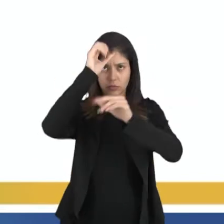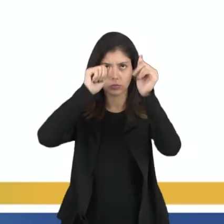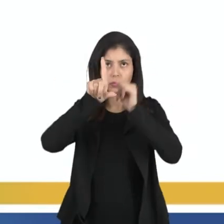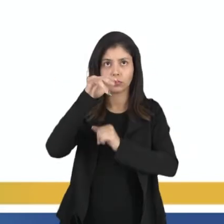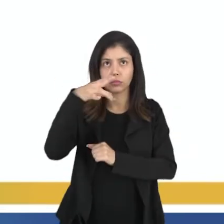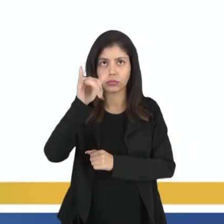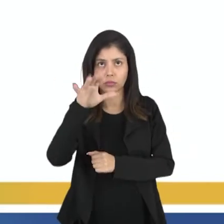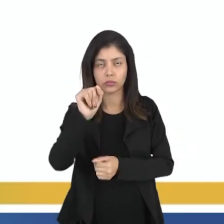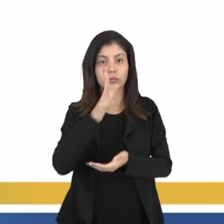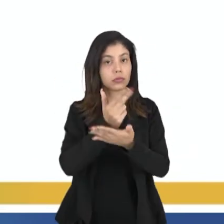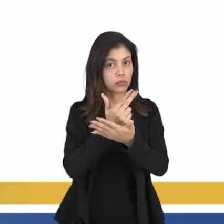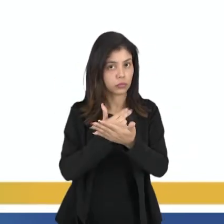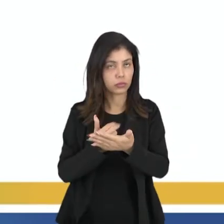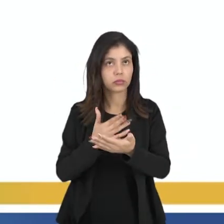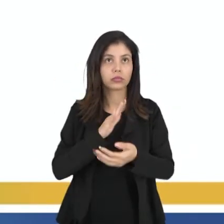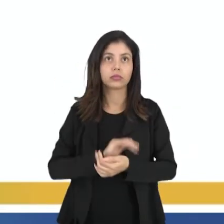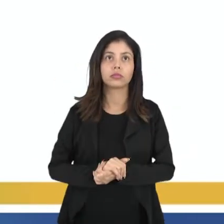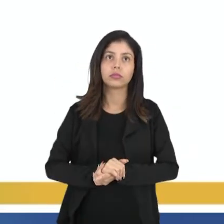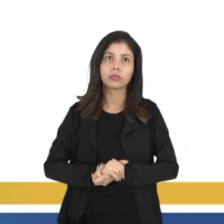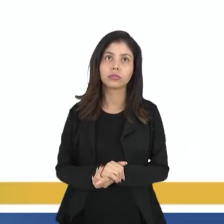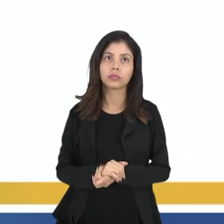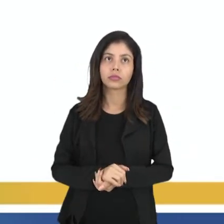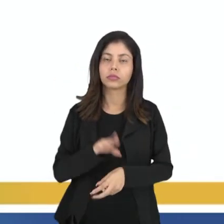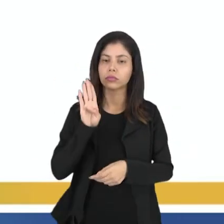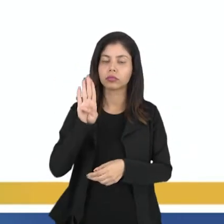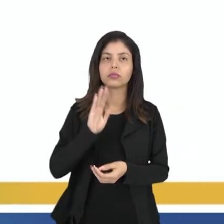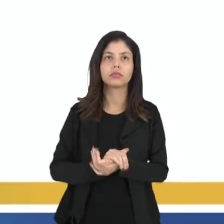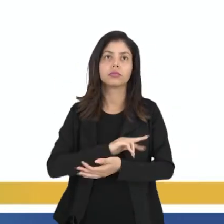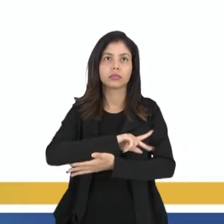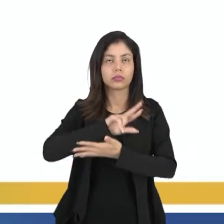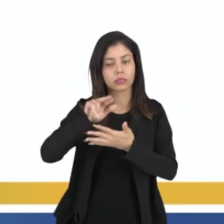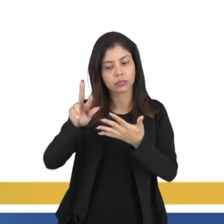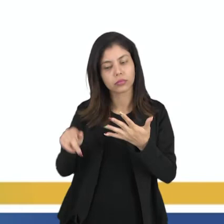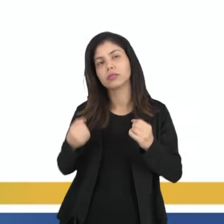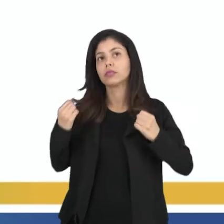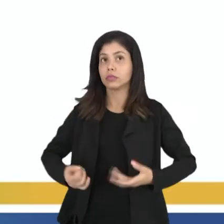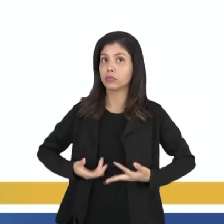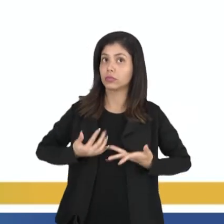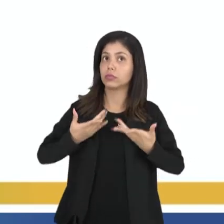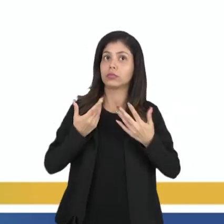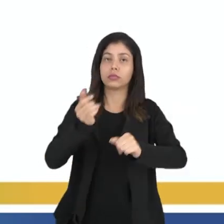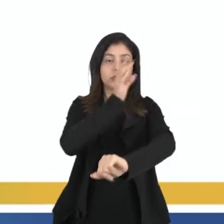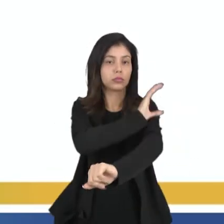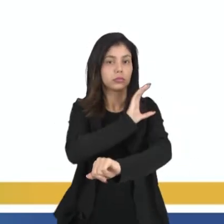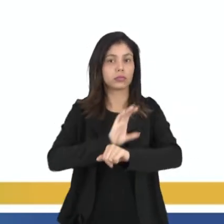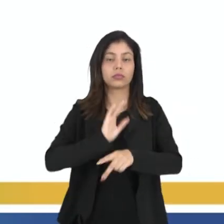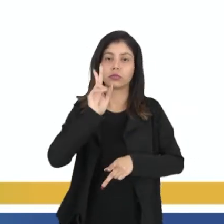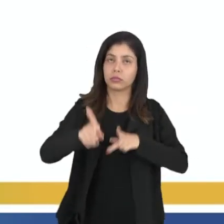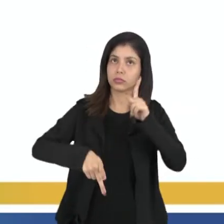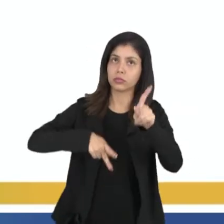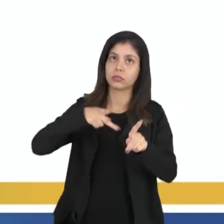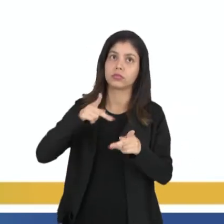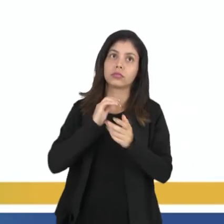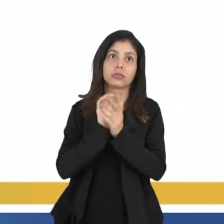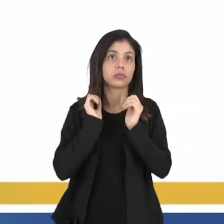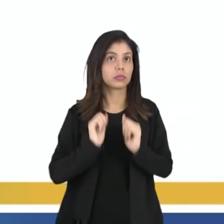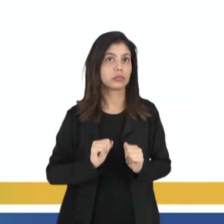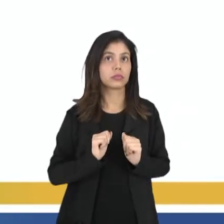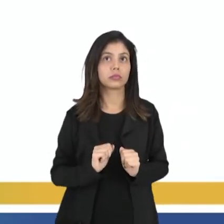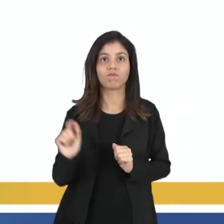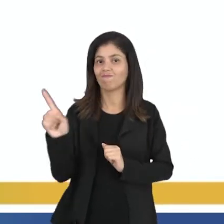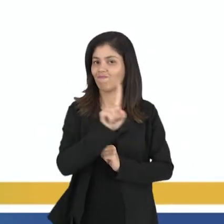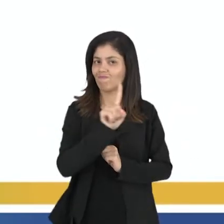e conhecimento dos clássicos da arte. Alternativa B. As diversas manifestações da cultura